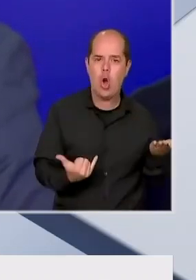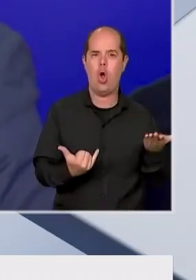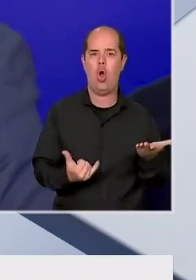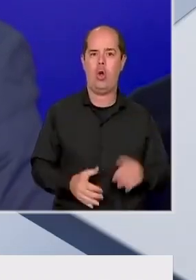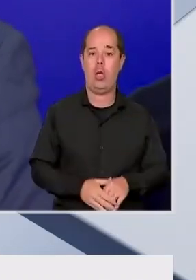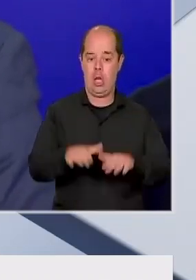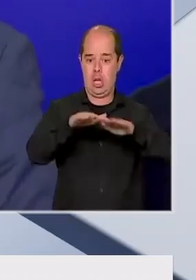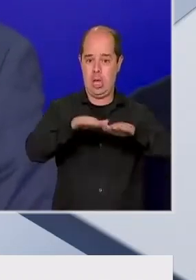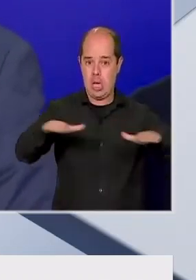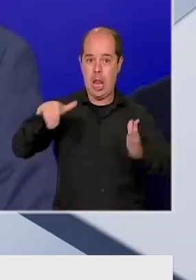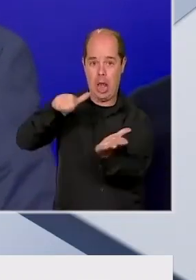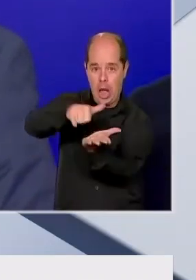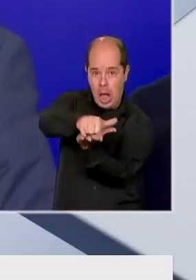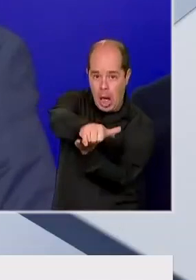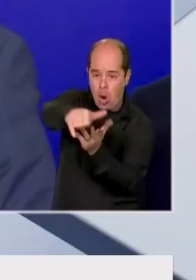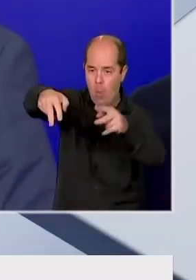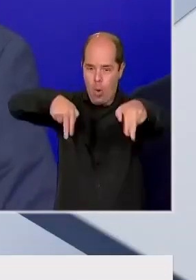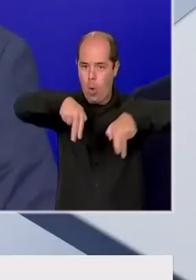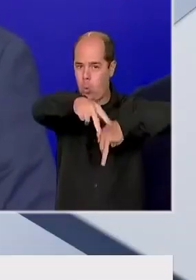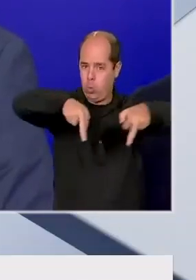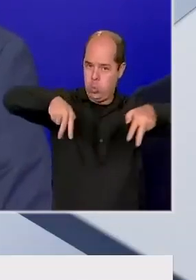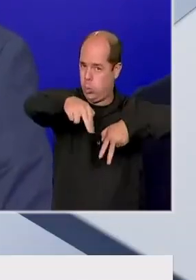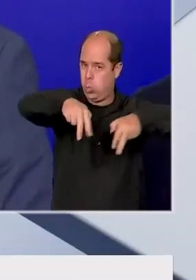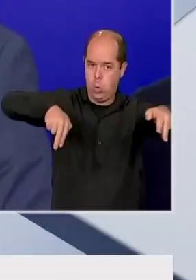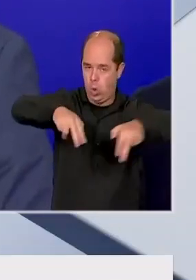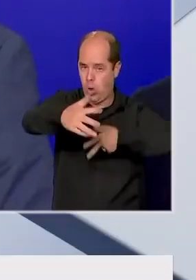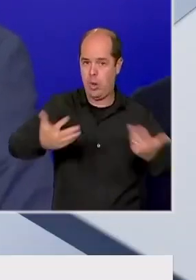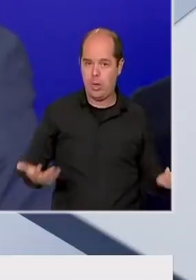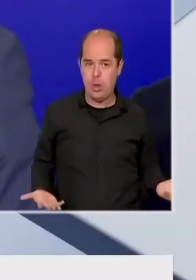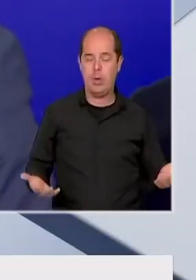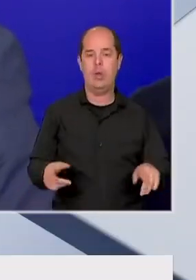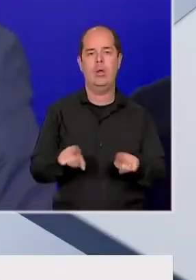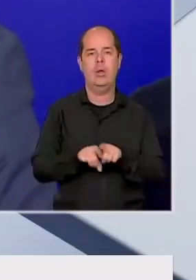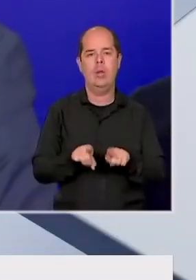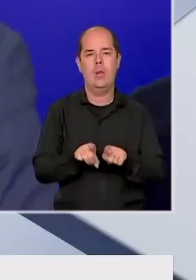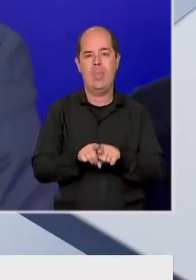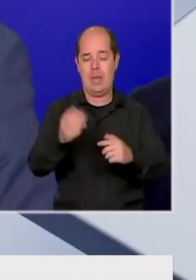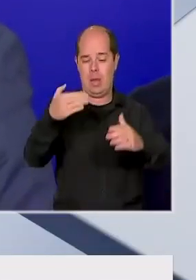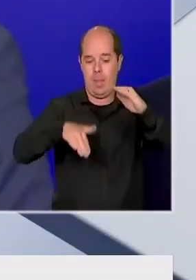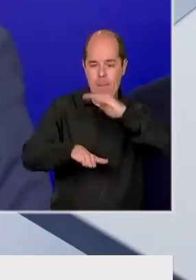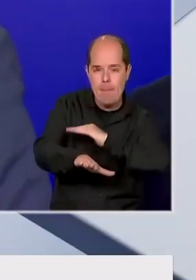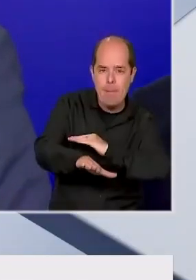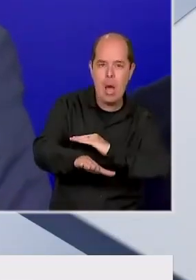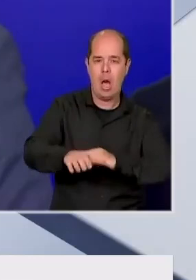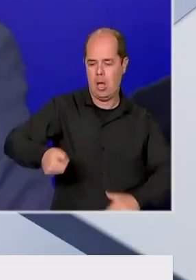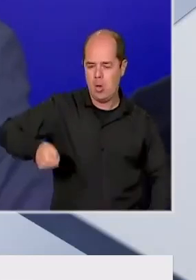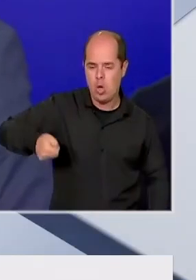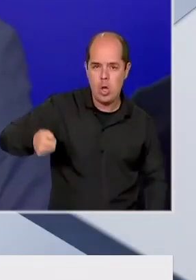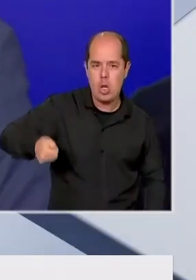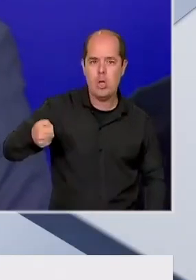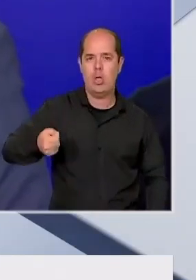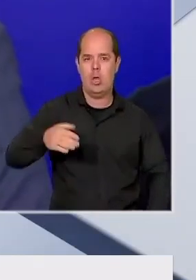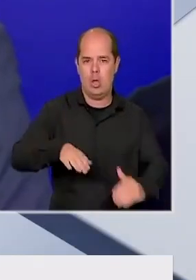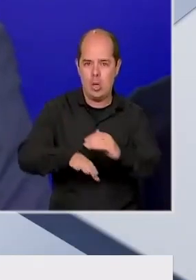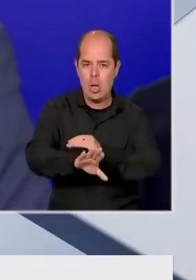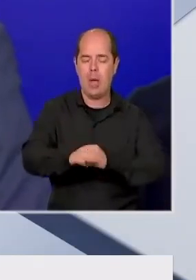oeste ele já dura muitos anos porque só agora que a gente tem uma política que atua dessa forma ou